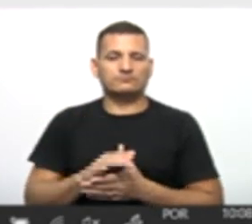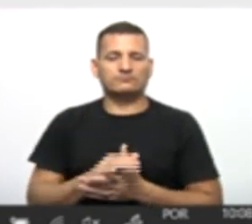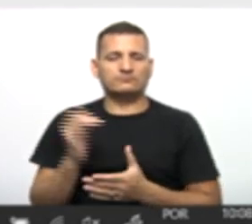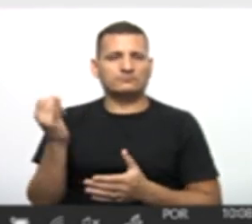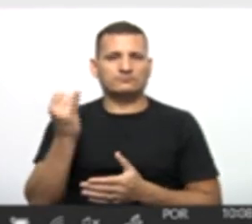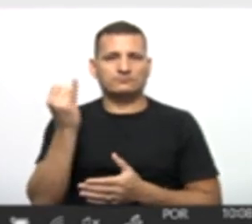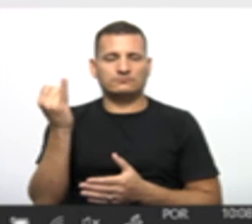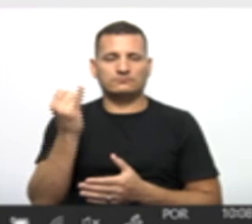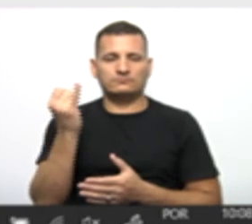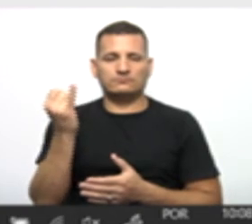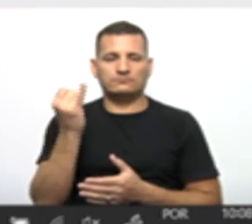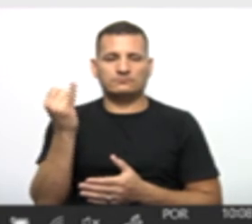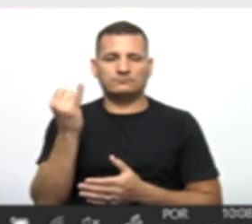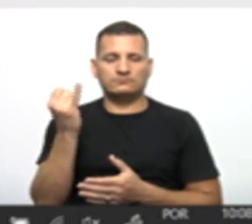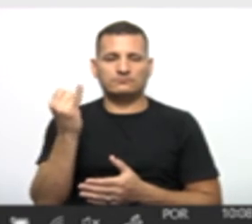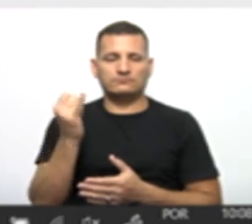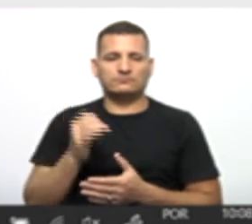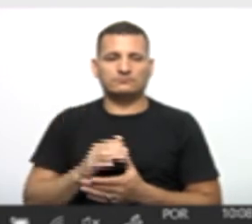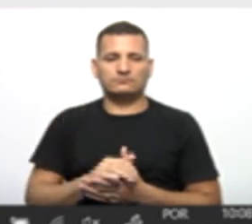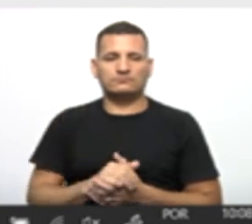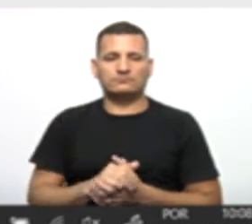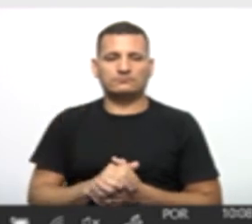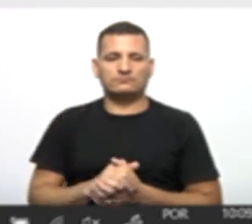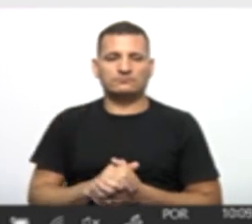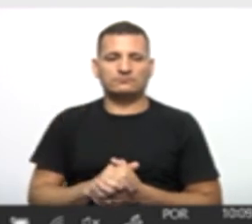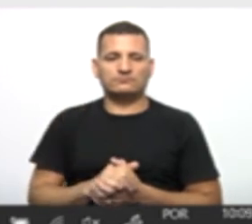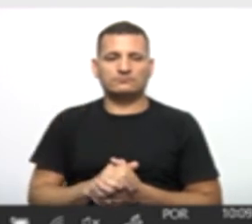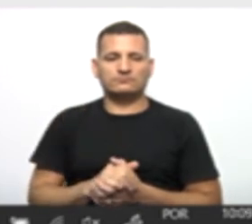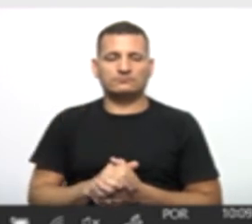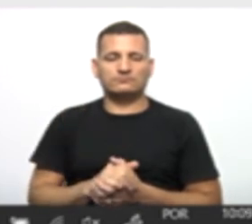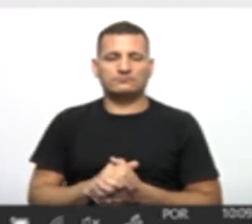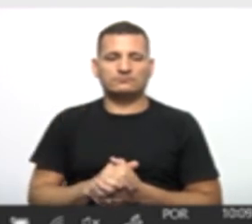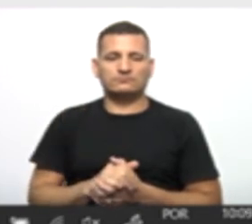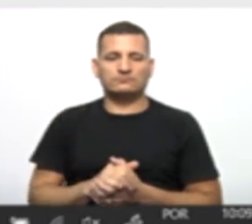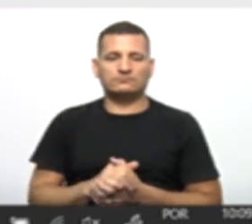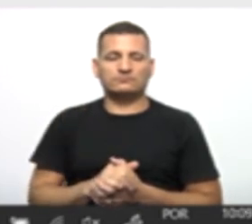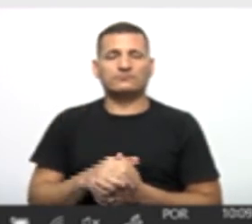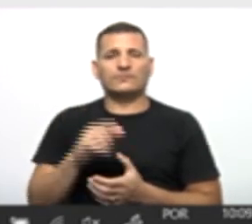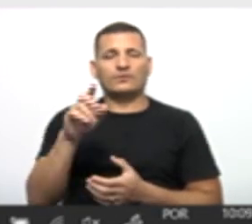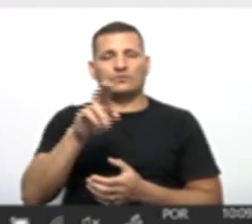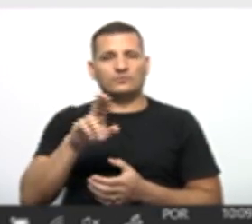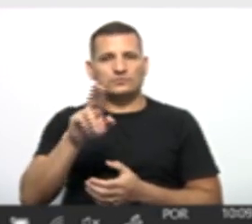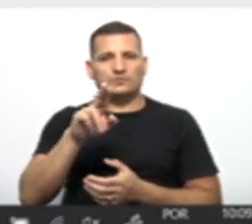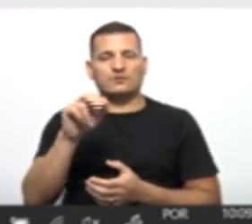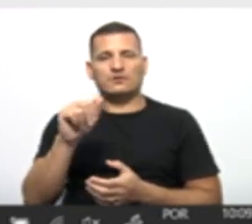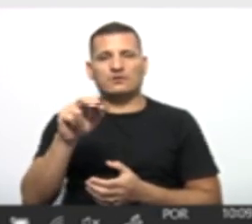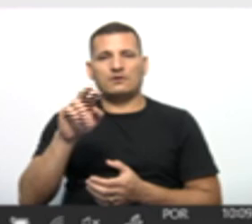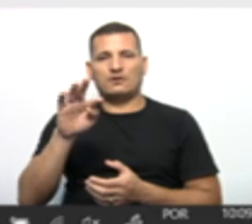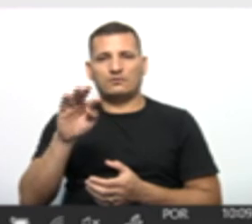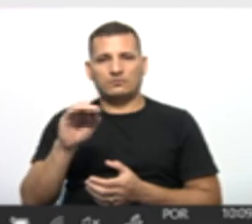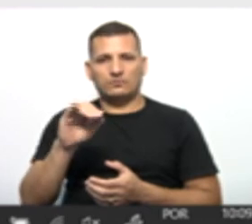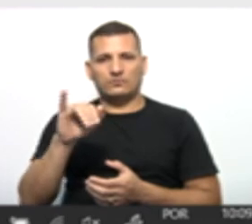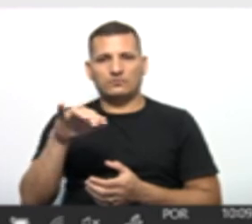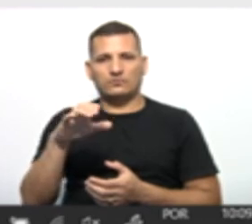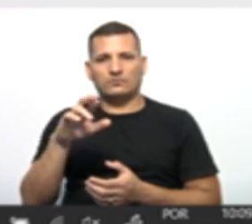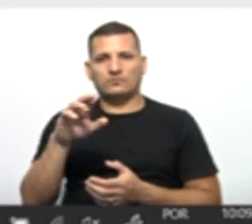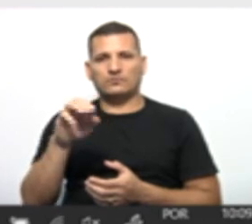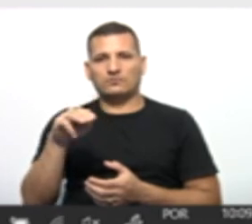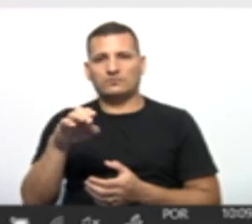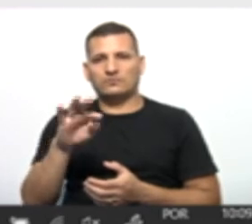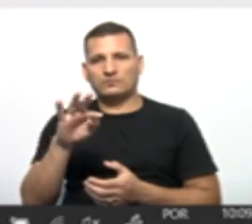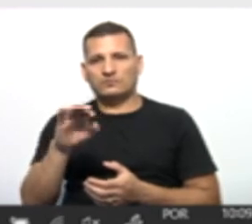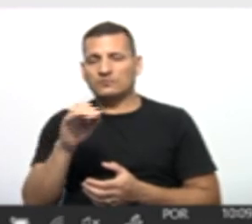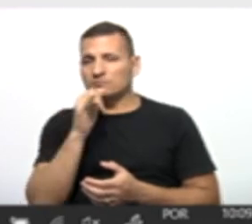importante que na hora que você use o autoincremento, quando você for inserir